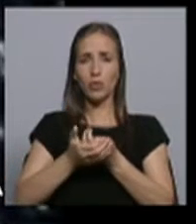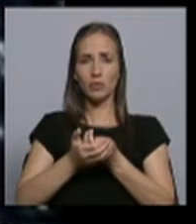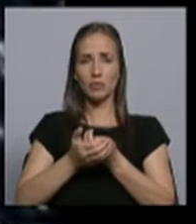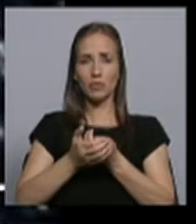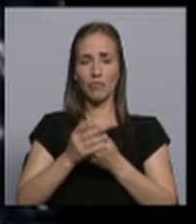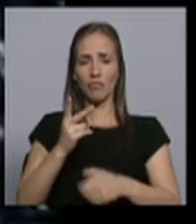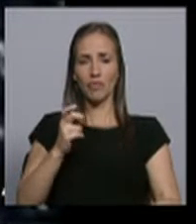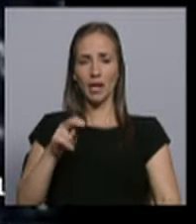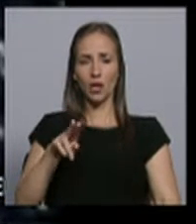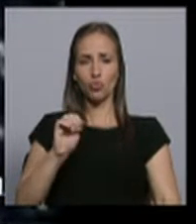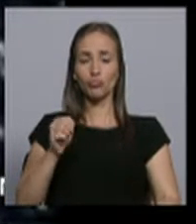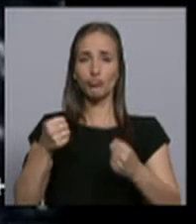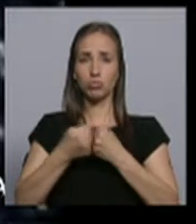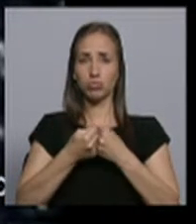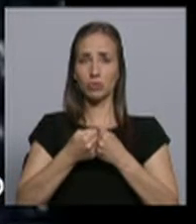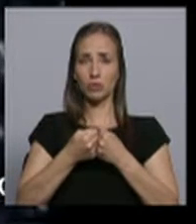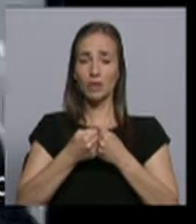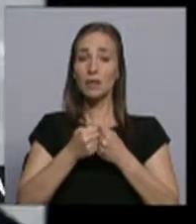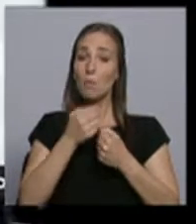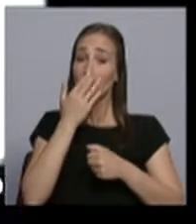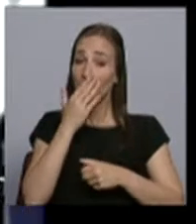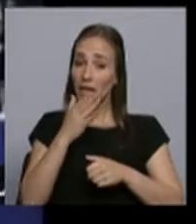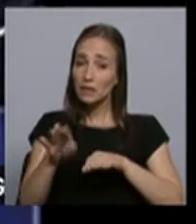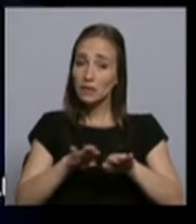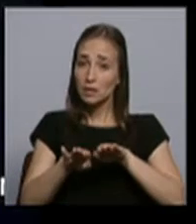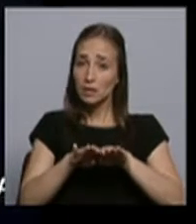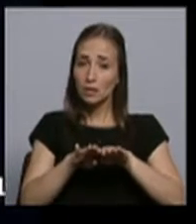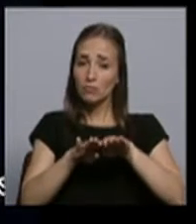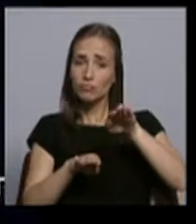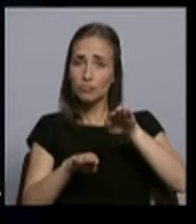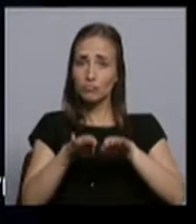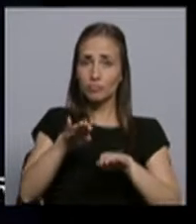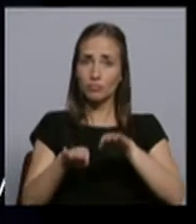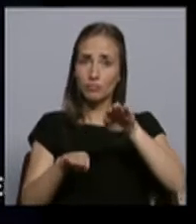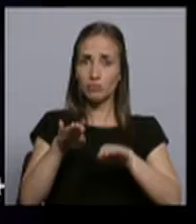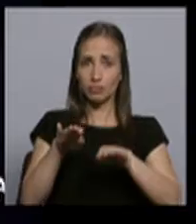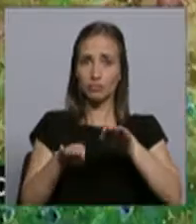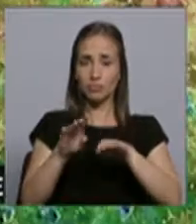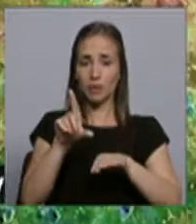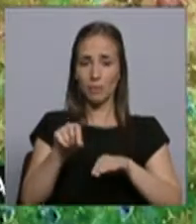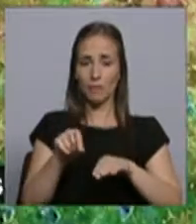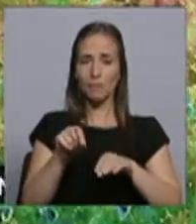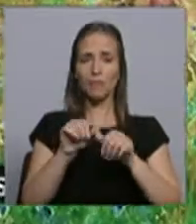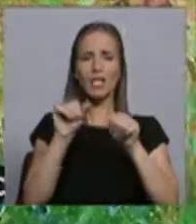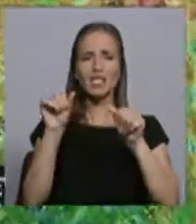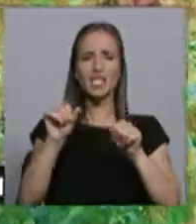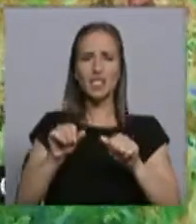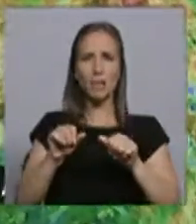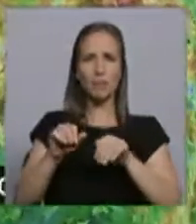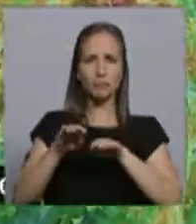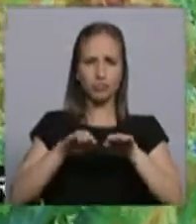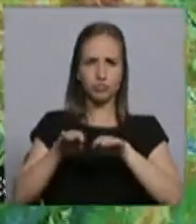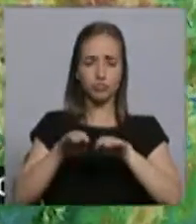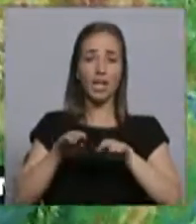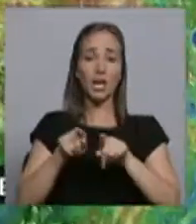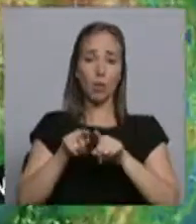que se chocam e parece que também se rebaixam e que se elevam. E não é um sistema tectónico, como aquele que nós temos na